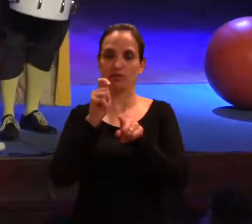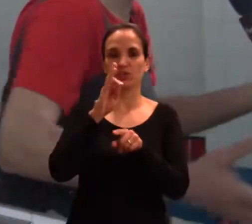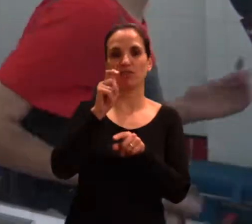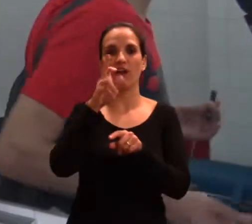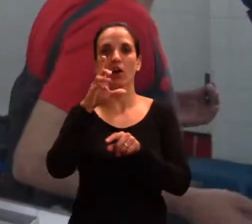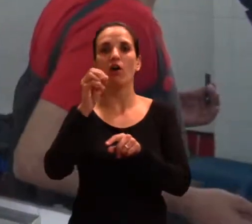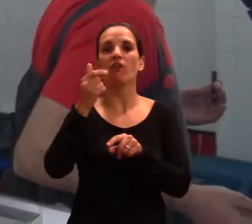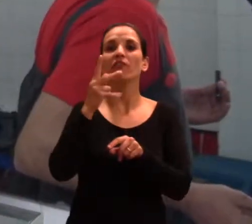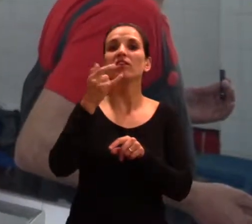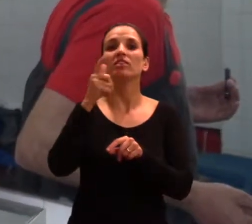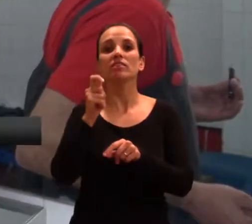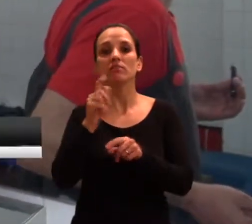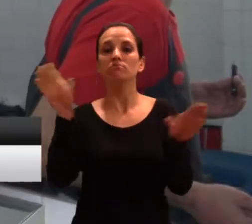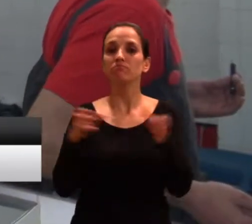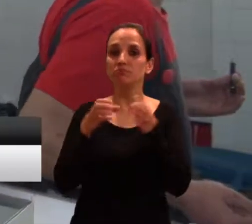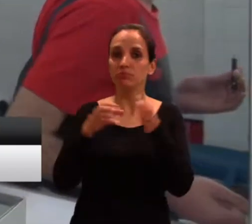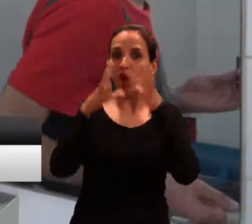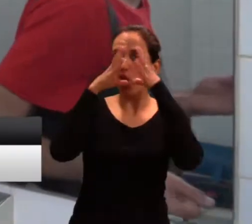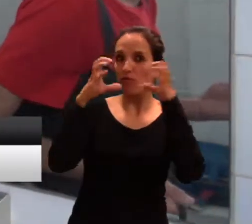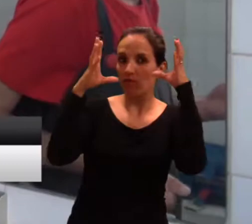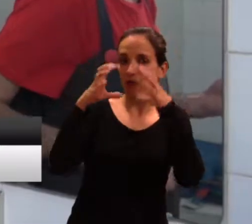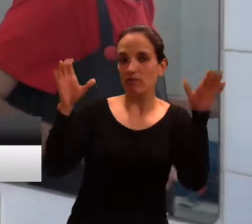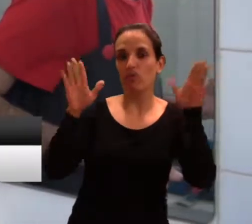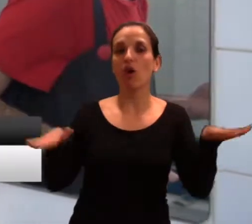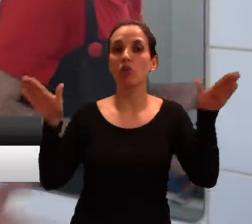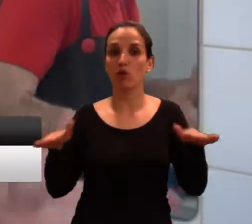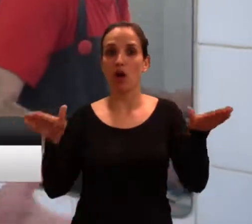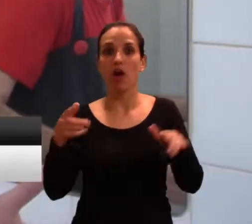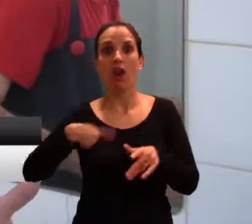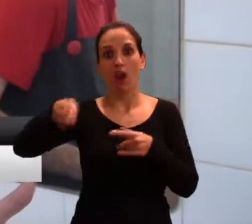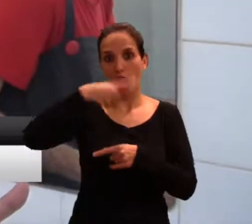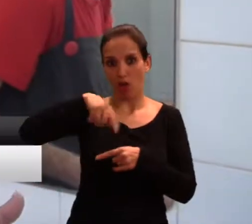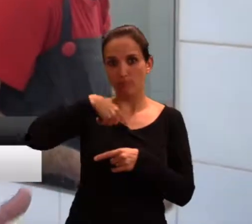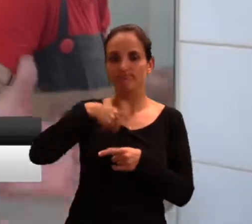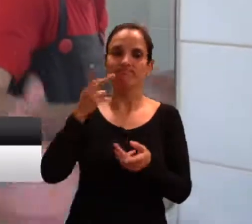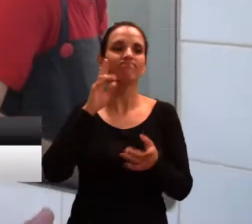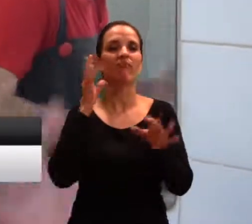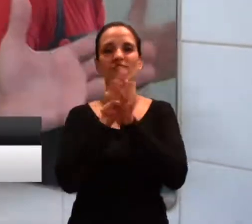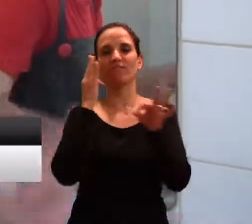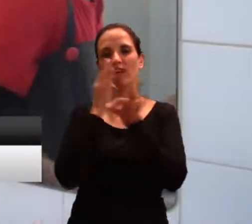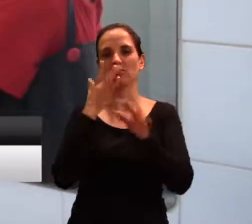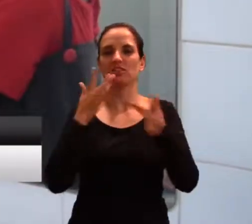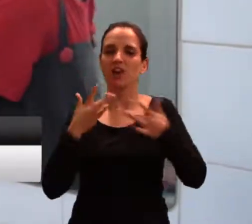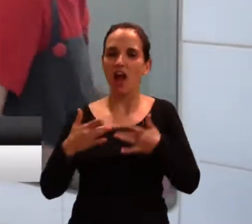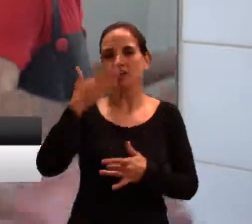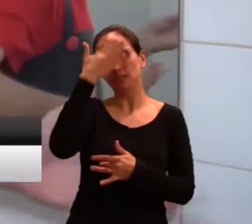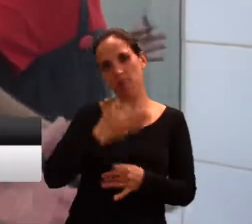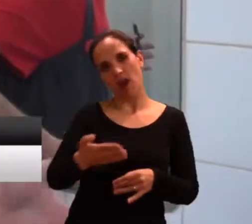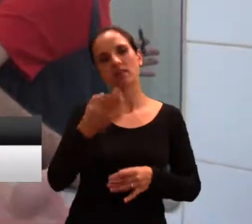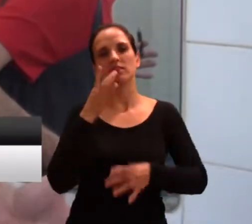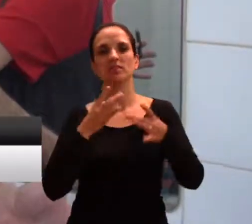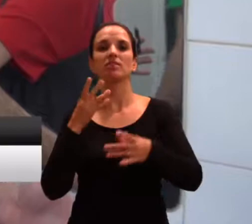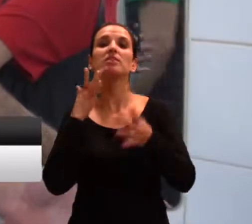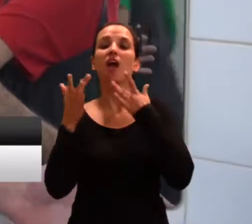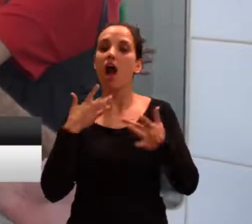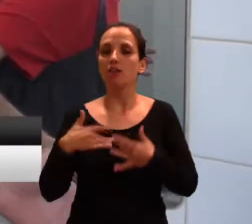Sferovite, fazemos parte da companhia Nuvem Voadora. Estamos aqui para celebrar o teatro e a Semana do Teatro.